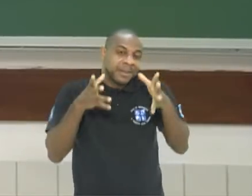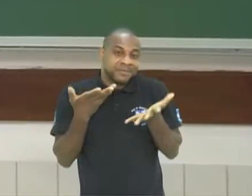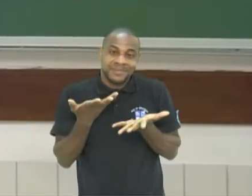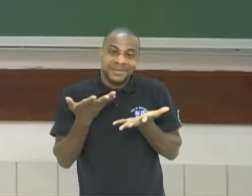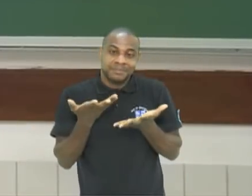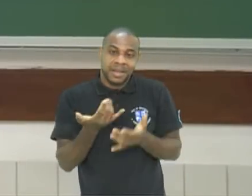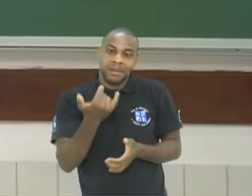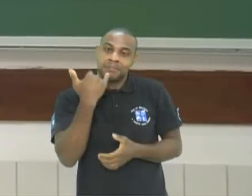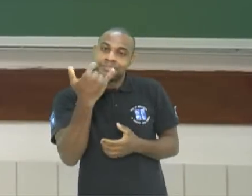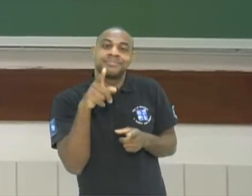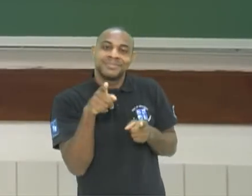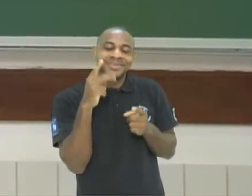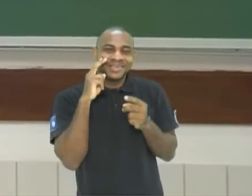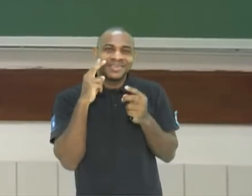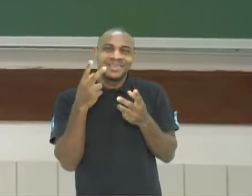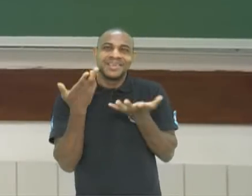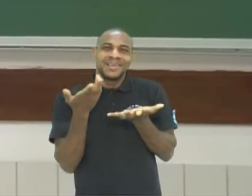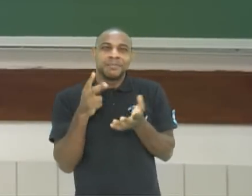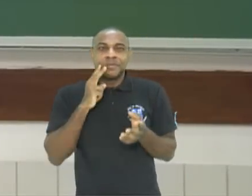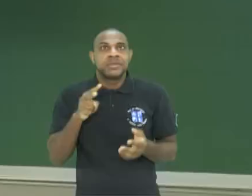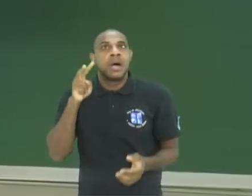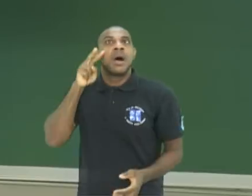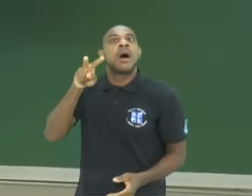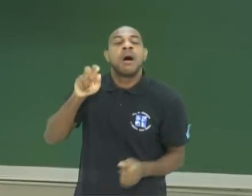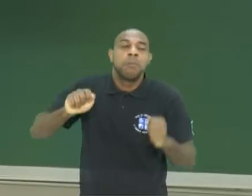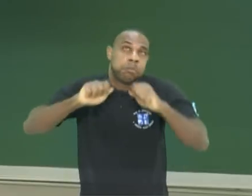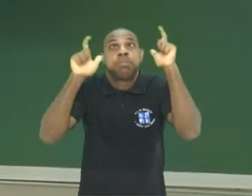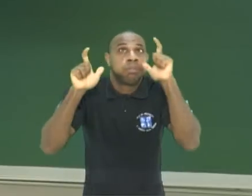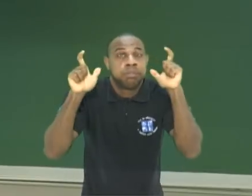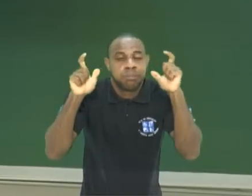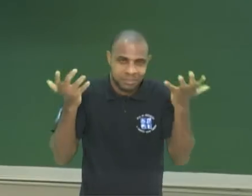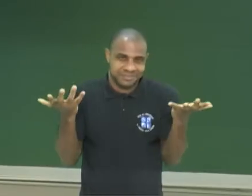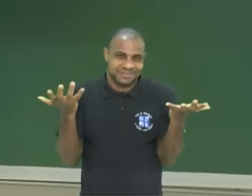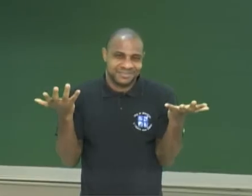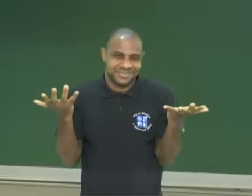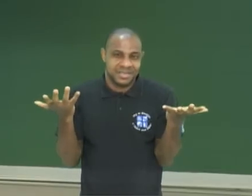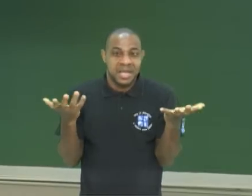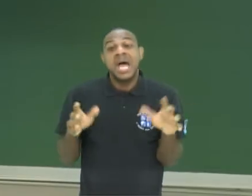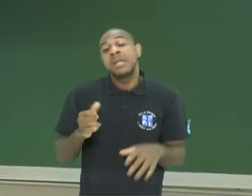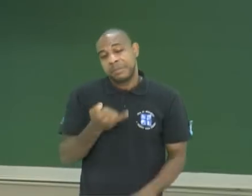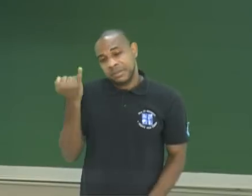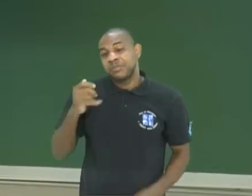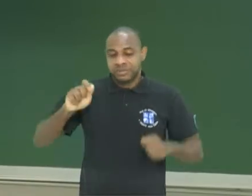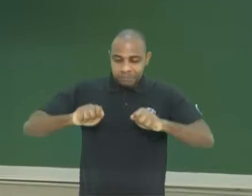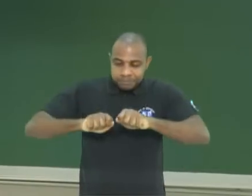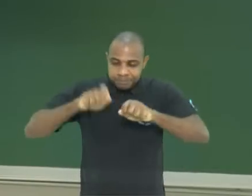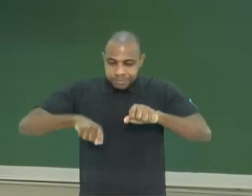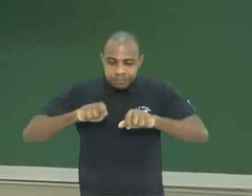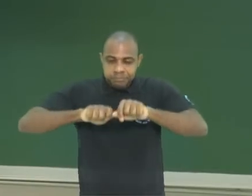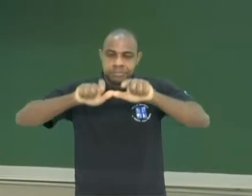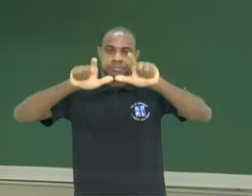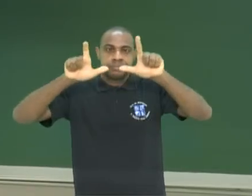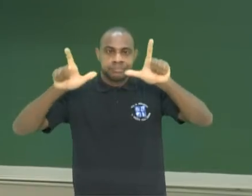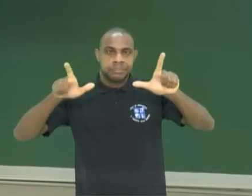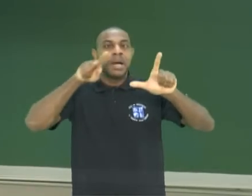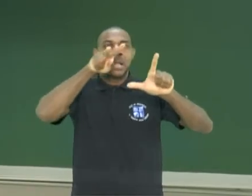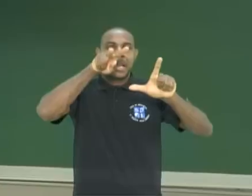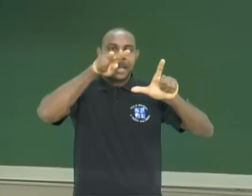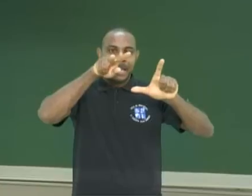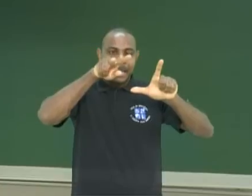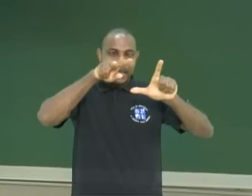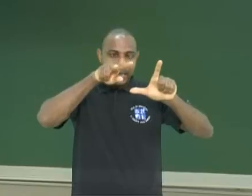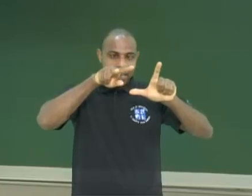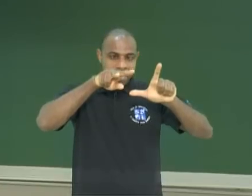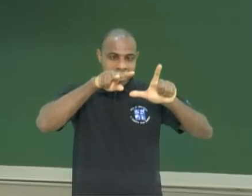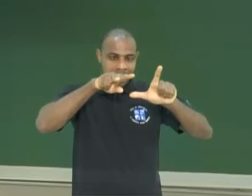atenção. Então é interessante que você abra aquela notícia para você saber realmente do que se trata, porque às vezes